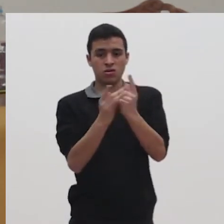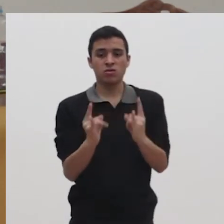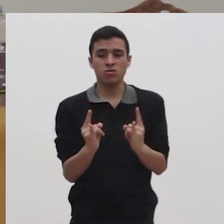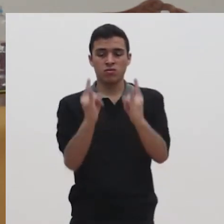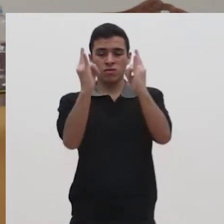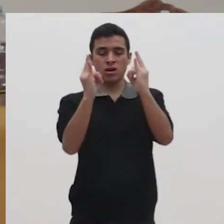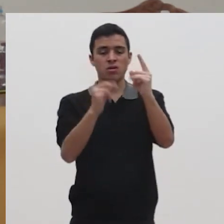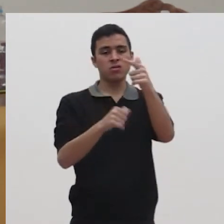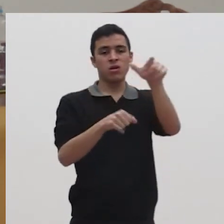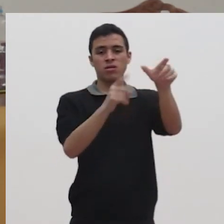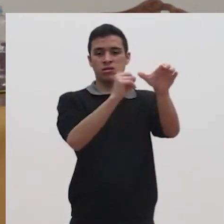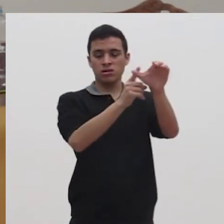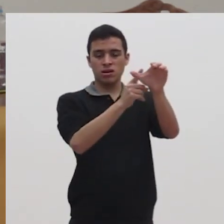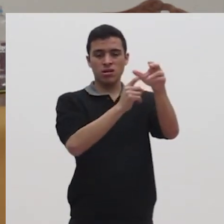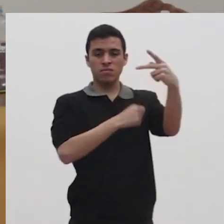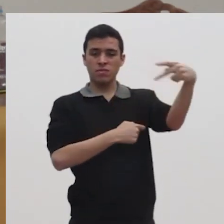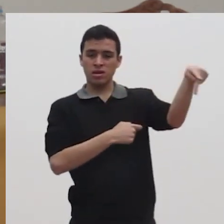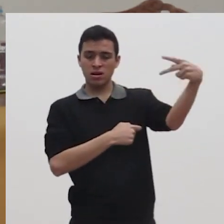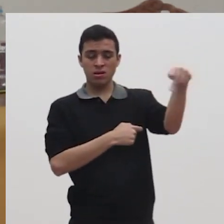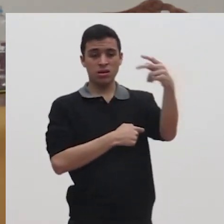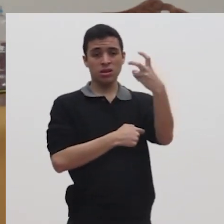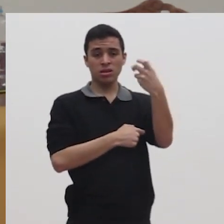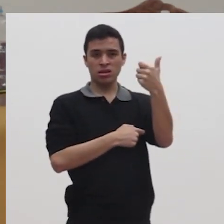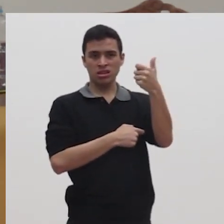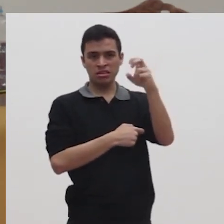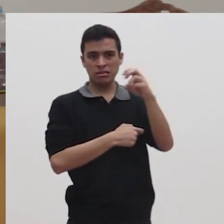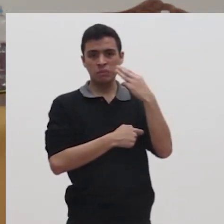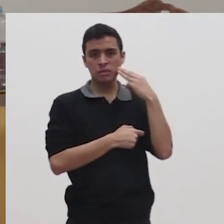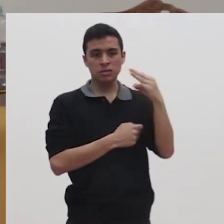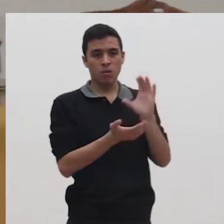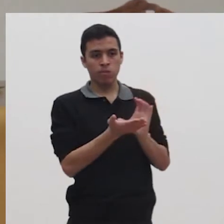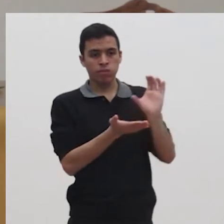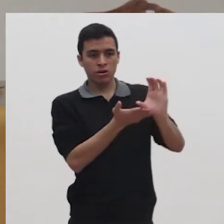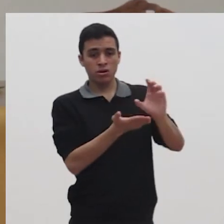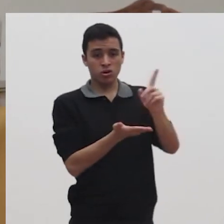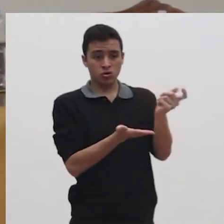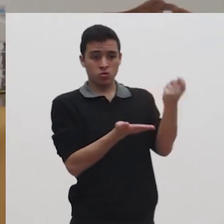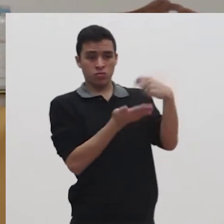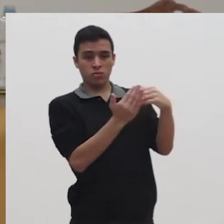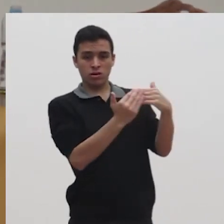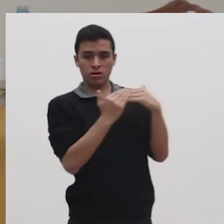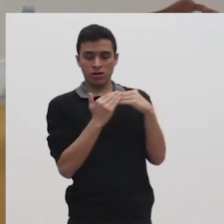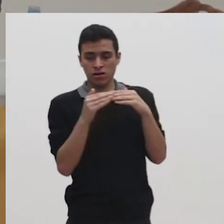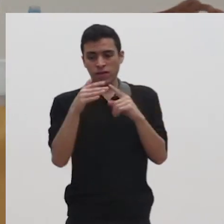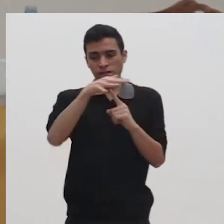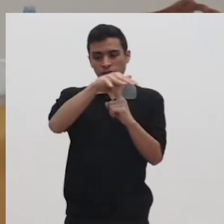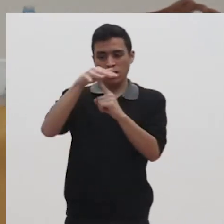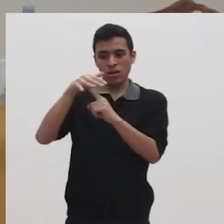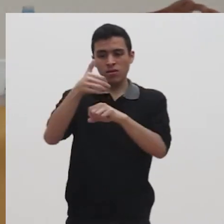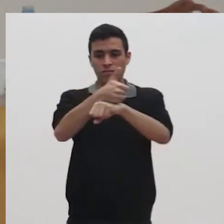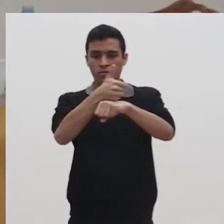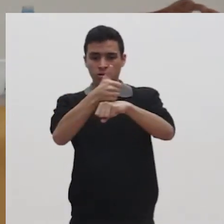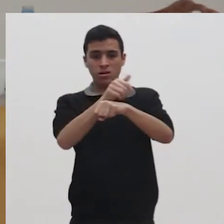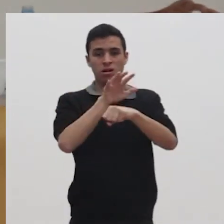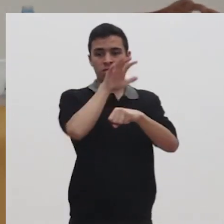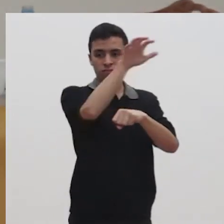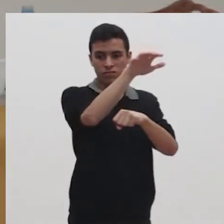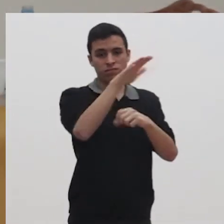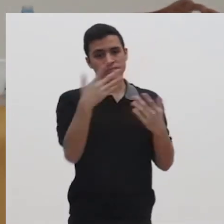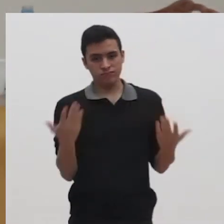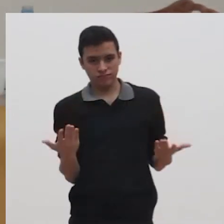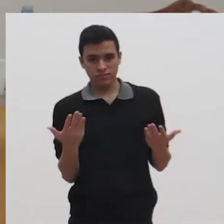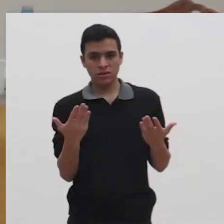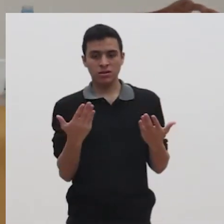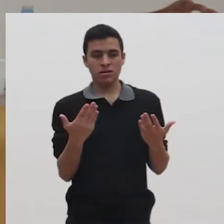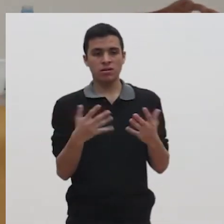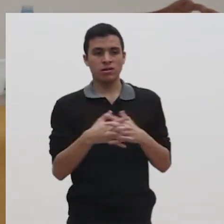prédio de Piraquara, do terreno de Piraquara, por 15 milhões, onde agora estão nos obrigando a fazer a feira de profissões em Piraquara. Essa talvez